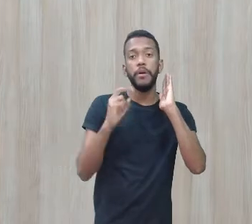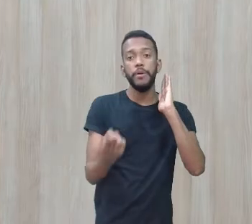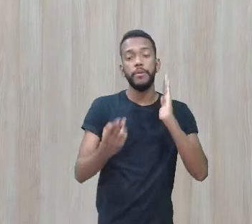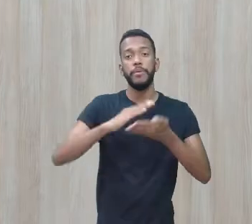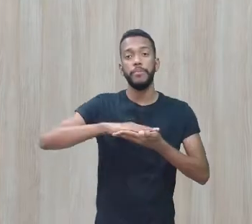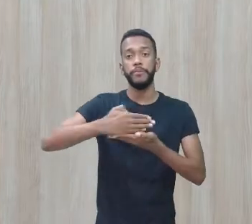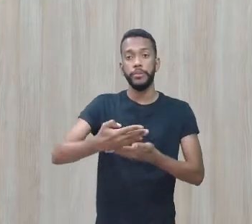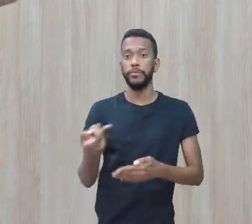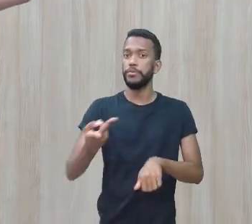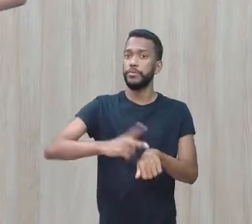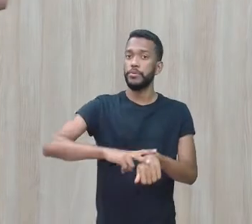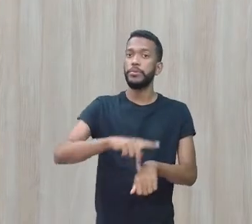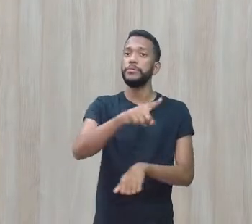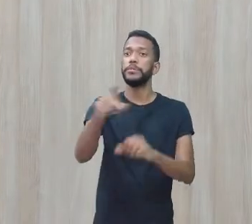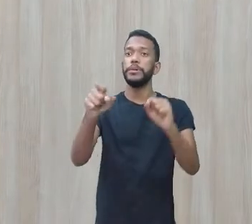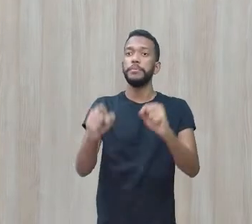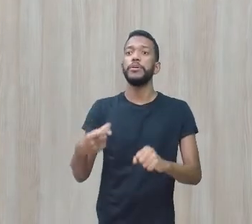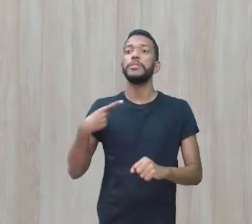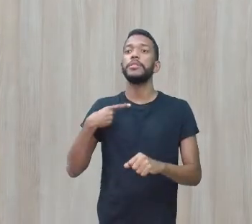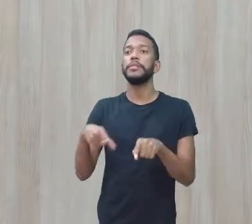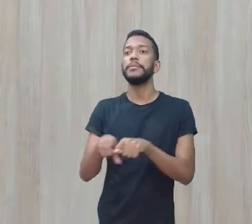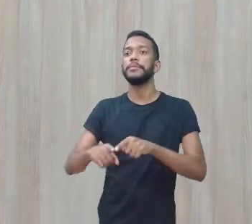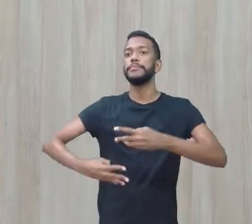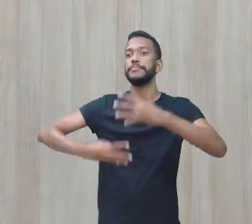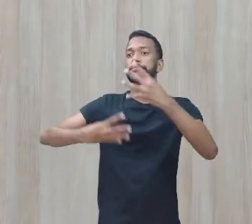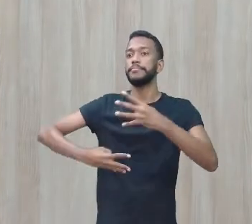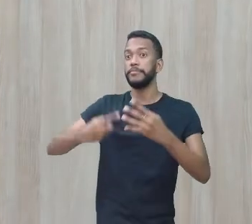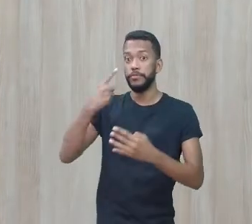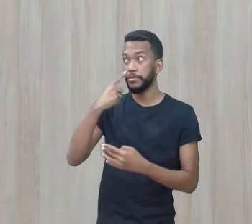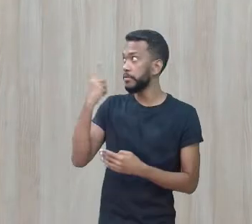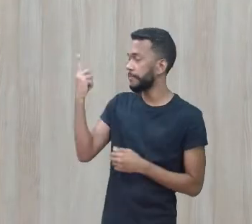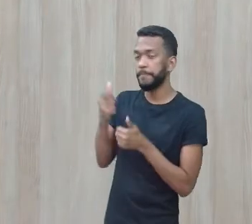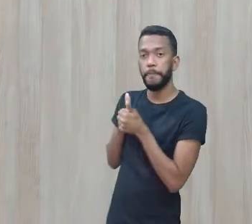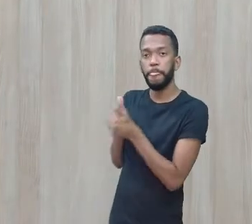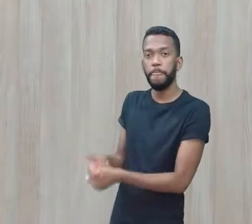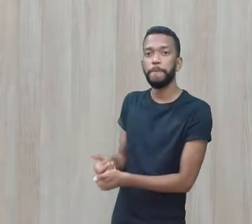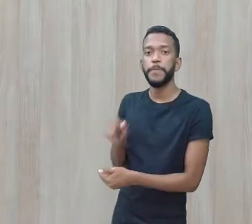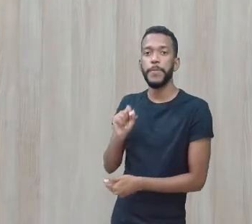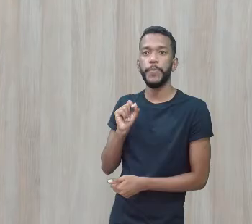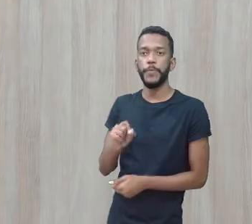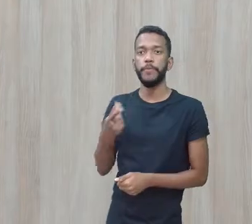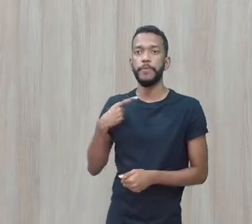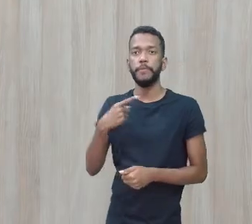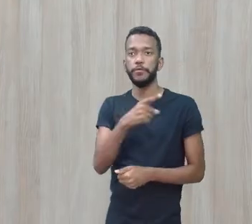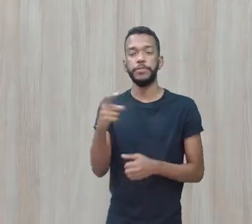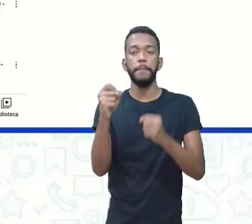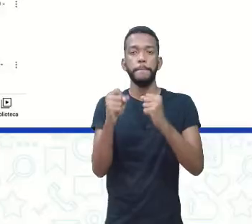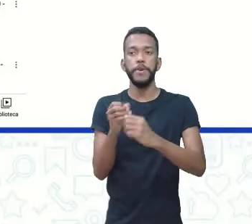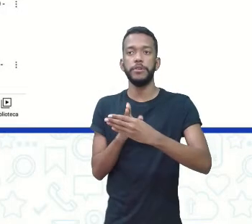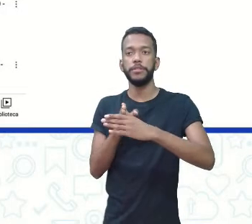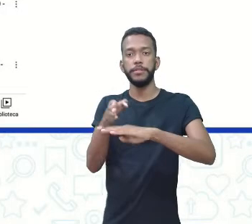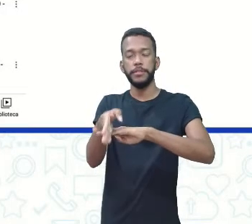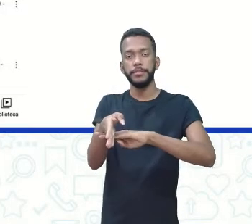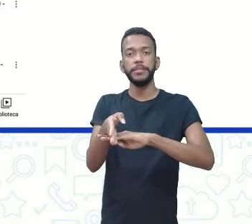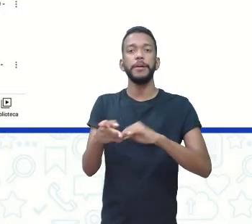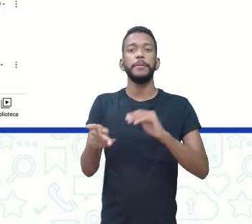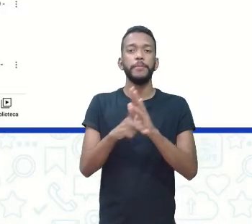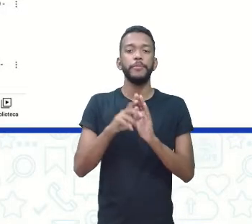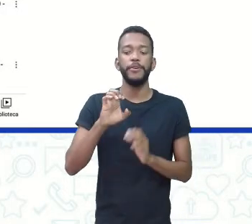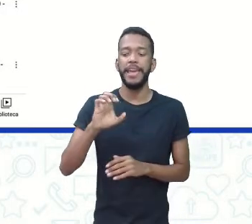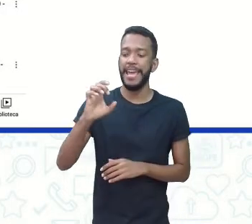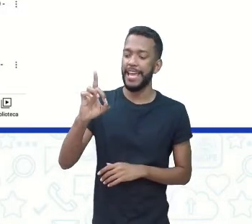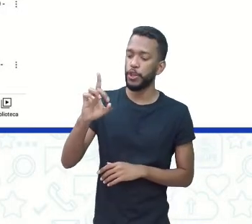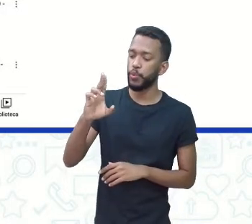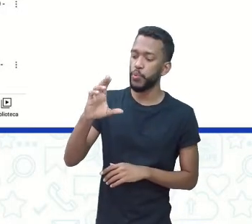a playlist da sua série. Ó, eu trouxe aqui para vocês começarem a se familiarizar. Você pode acessar o canal do Educa